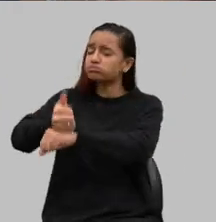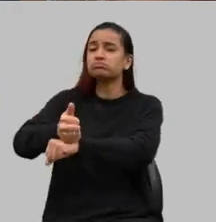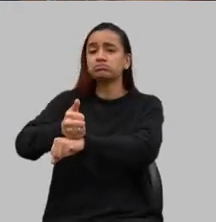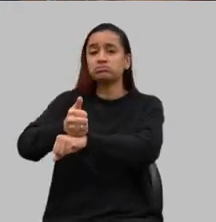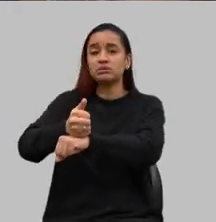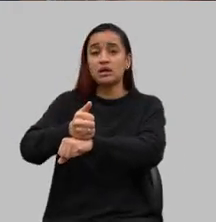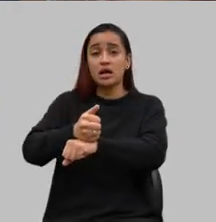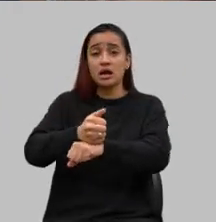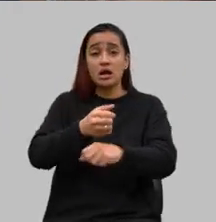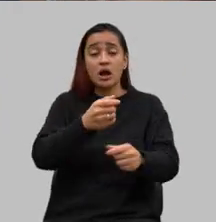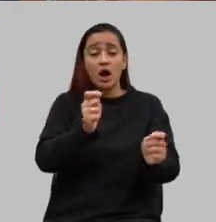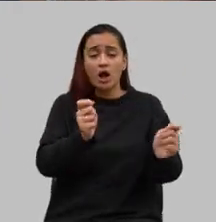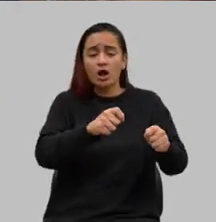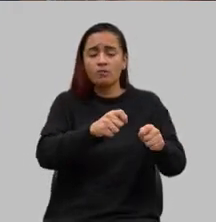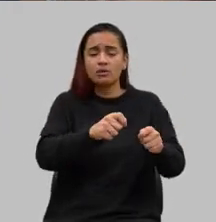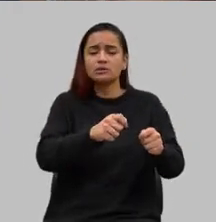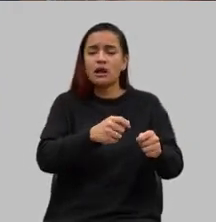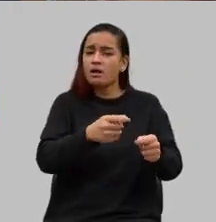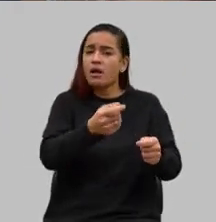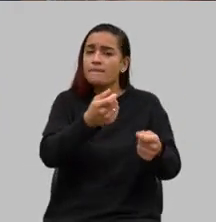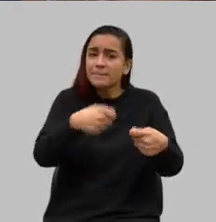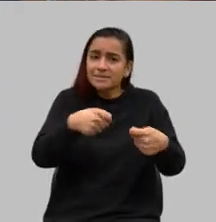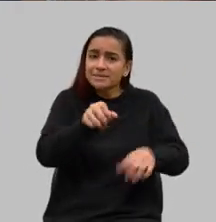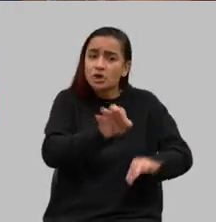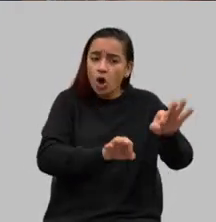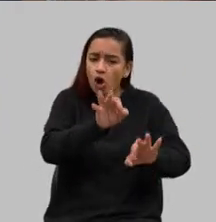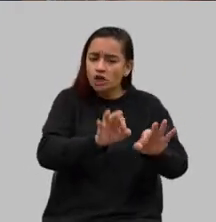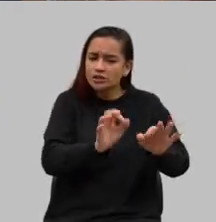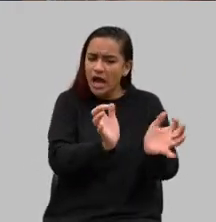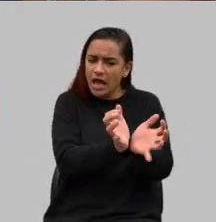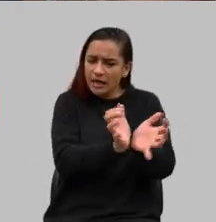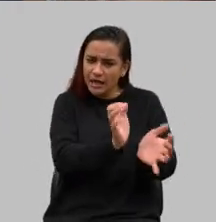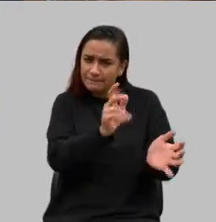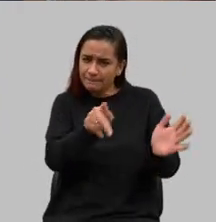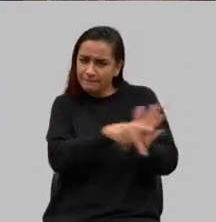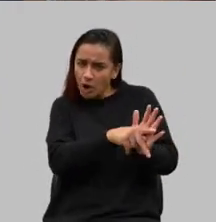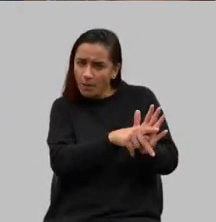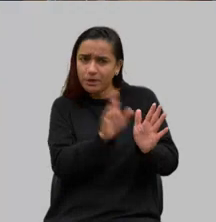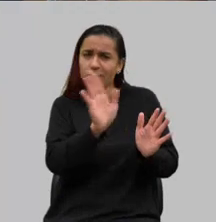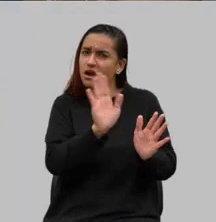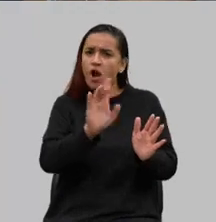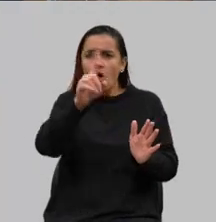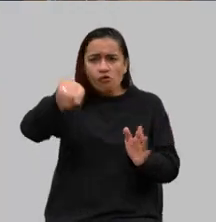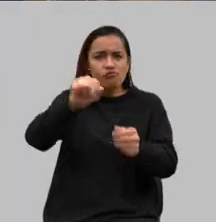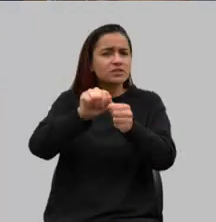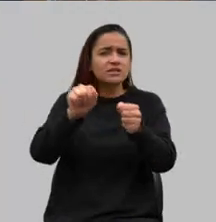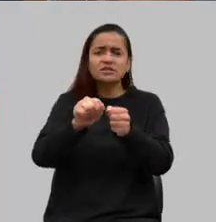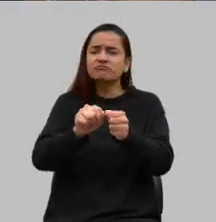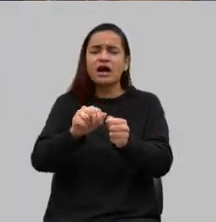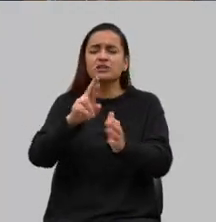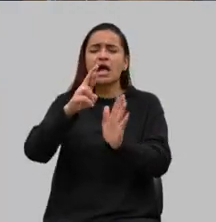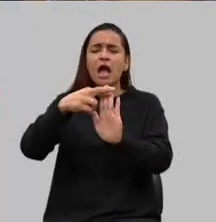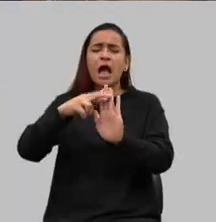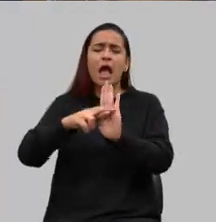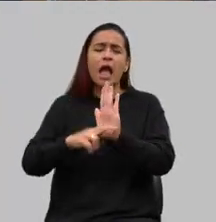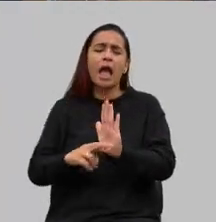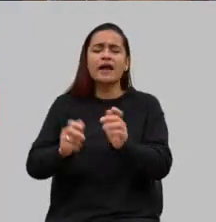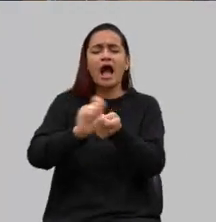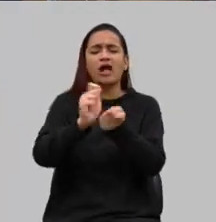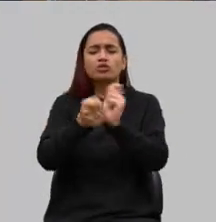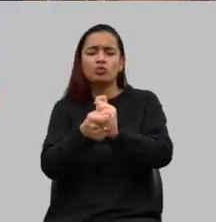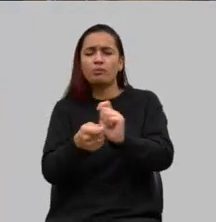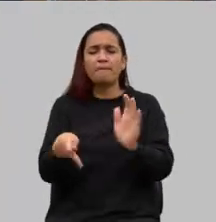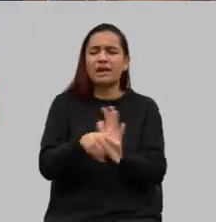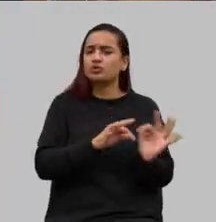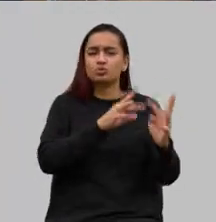necessidade de organizar uma equipe própria vocês fazem termo de ajuste para tudo termo tem termo de